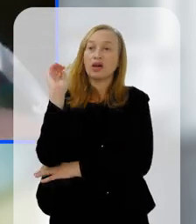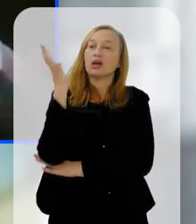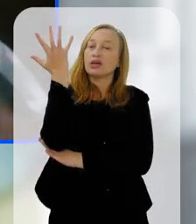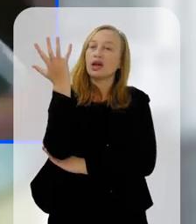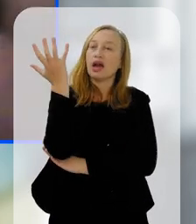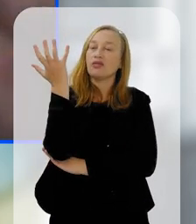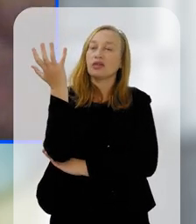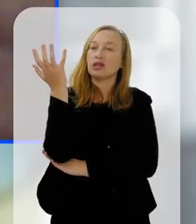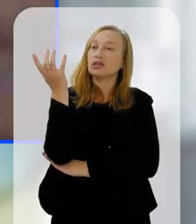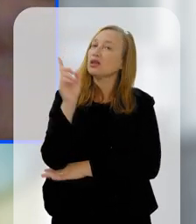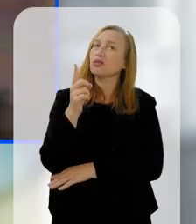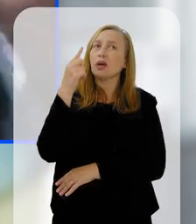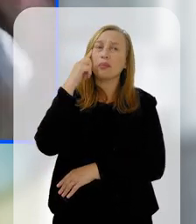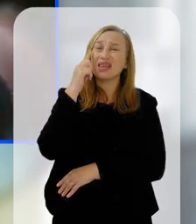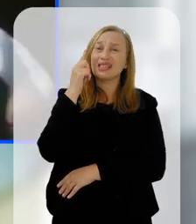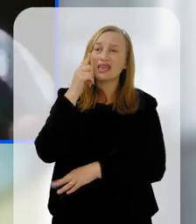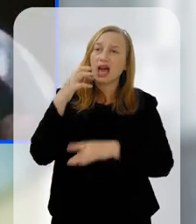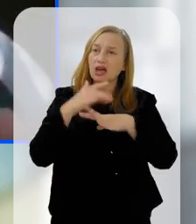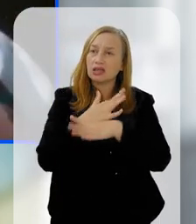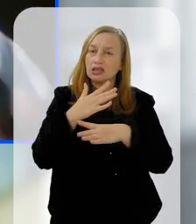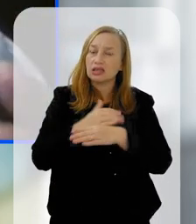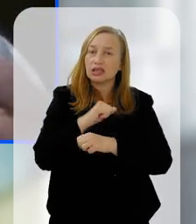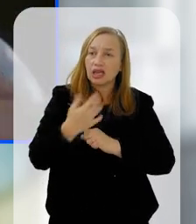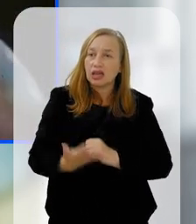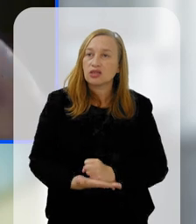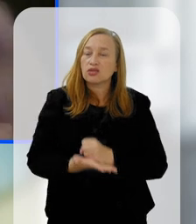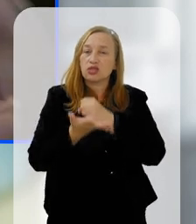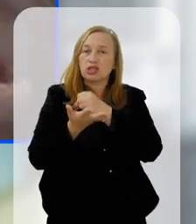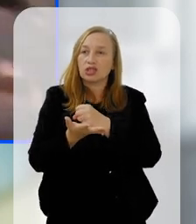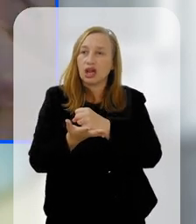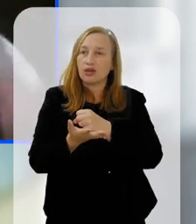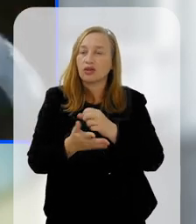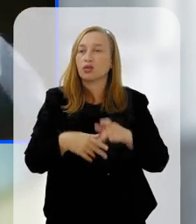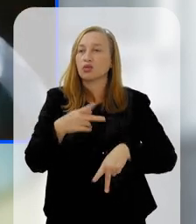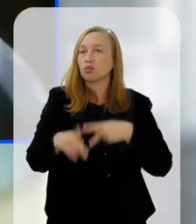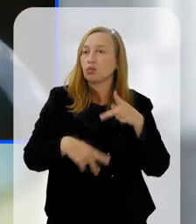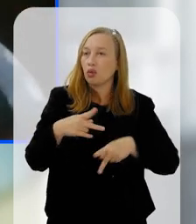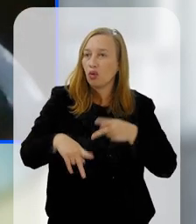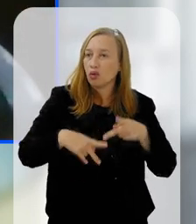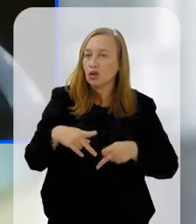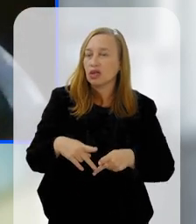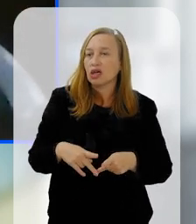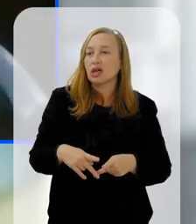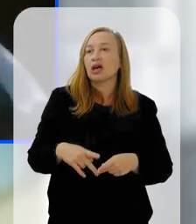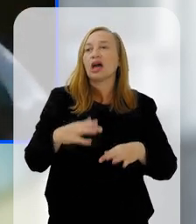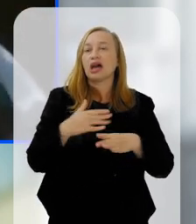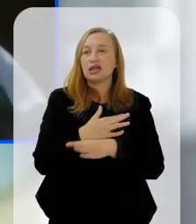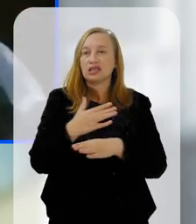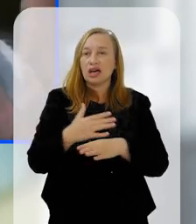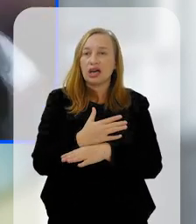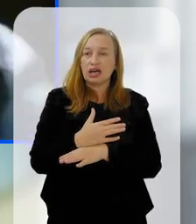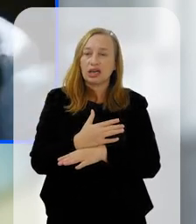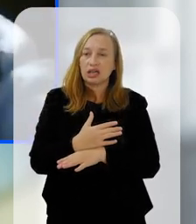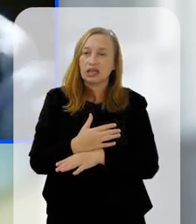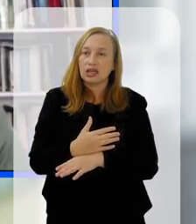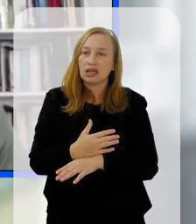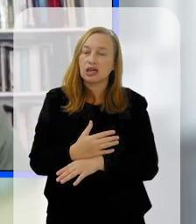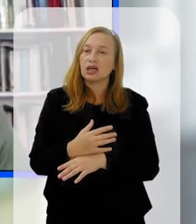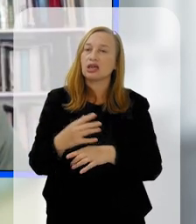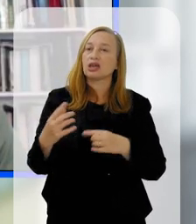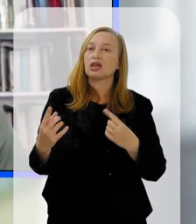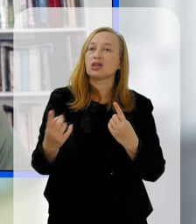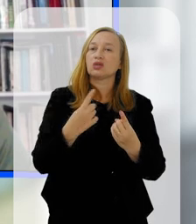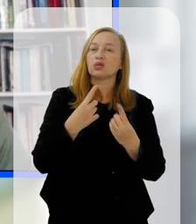árvore. Não, você tem que pensar em ecologia urbana. O que é a Boa. cidade sustentável do cidadão? A cidade da